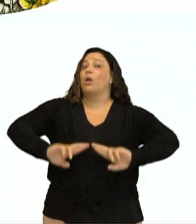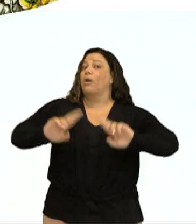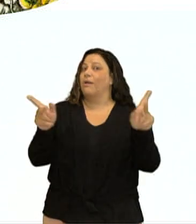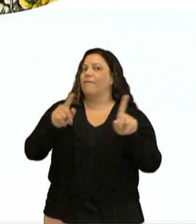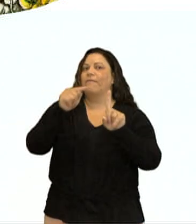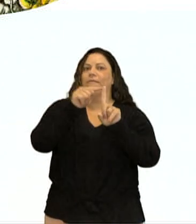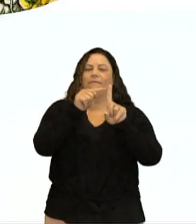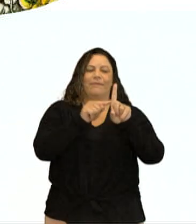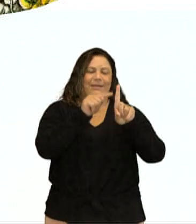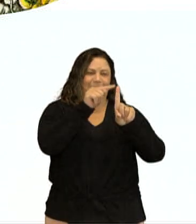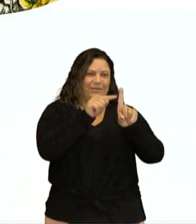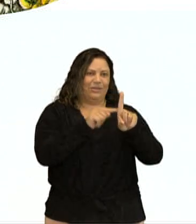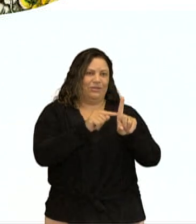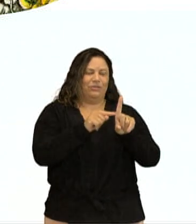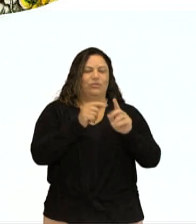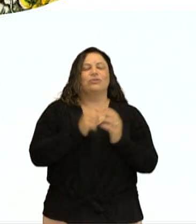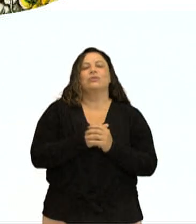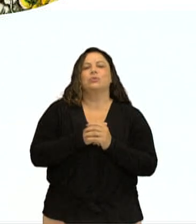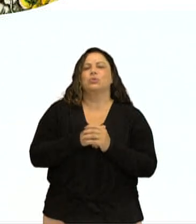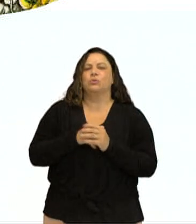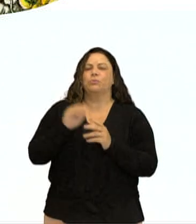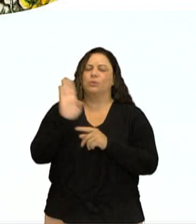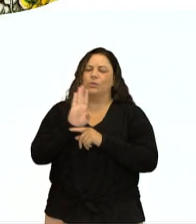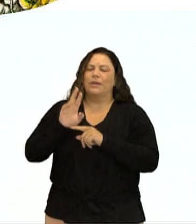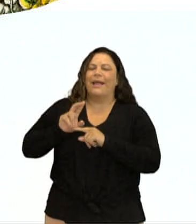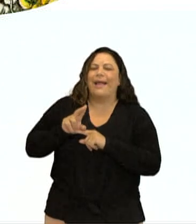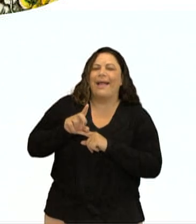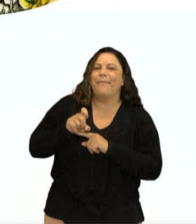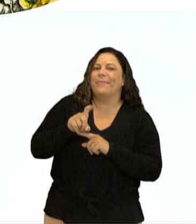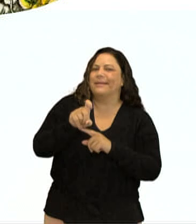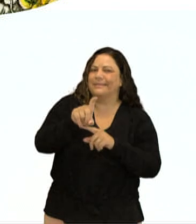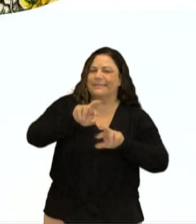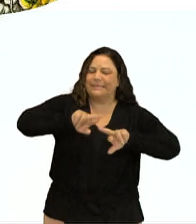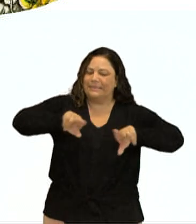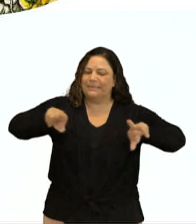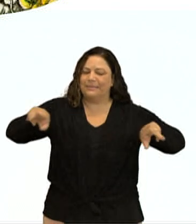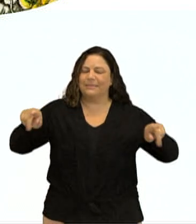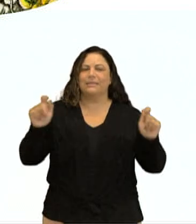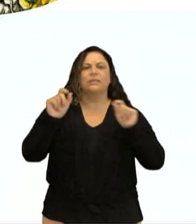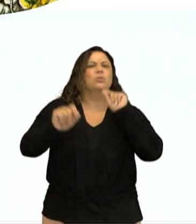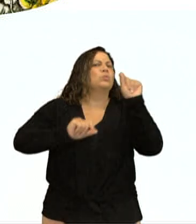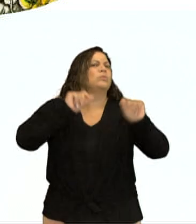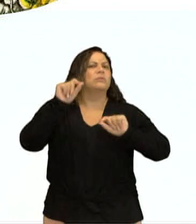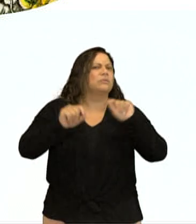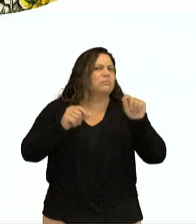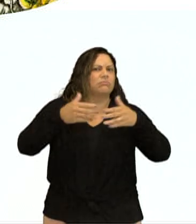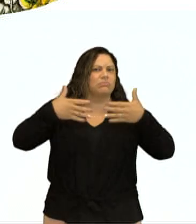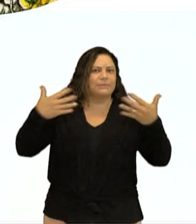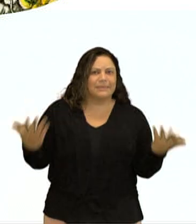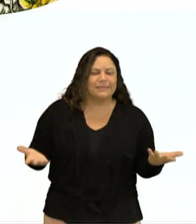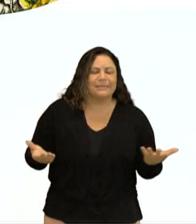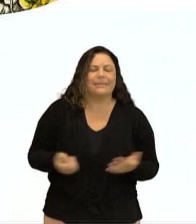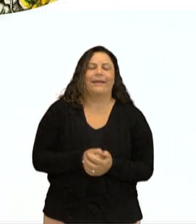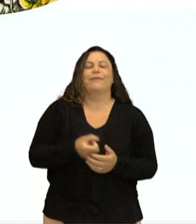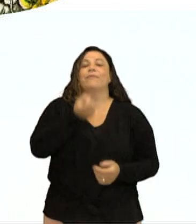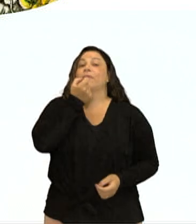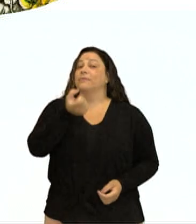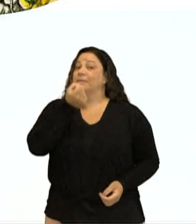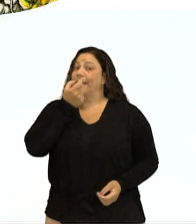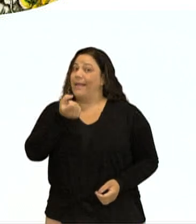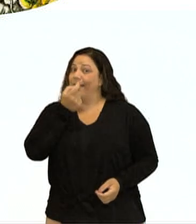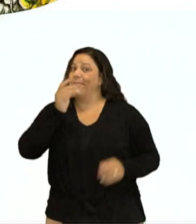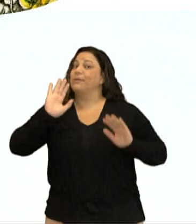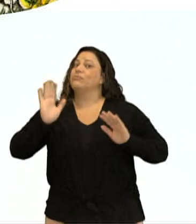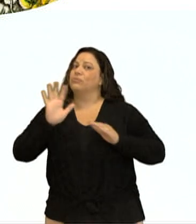tipos de bactérias, de formatos, de estruturas e o que são e para que servem. Então, os antibióticos, quando eu já